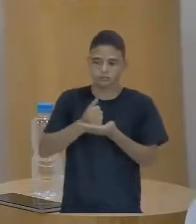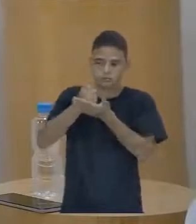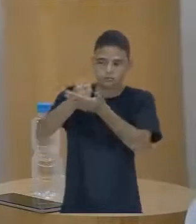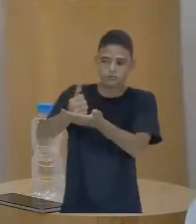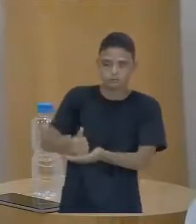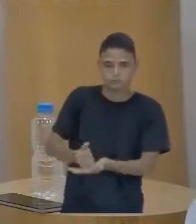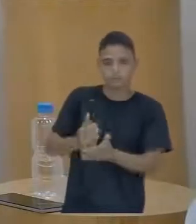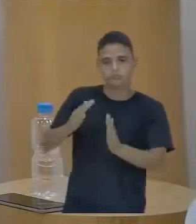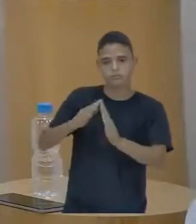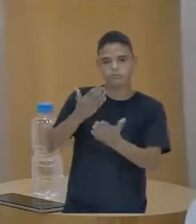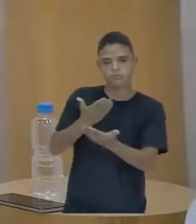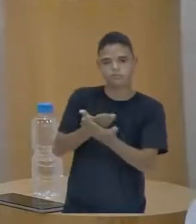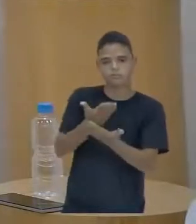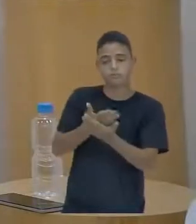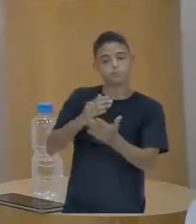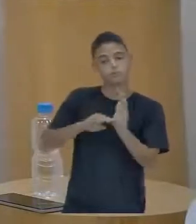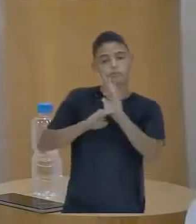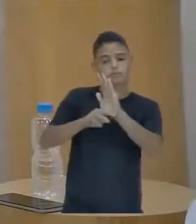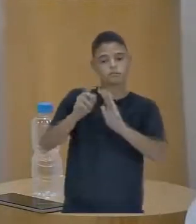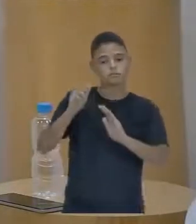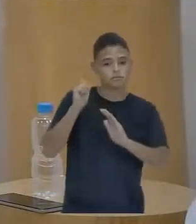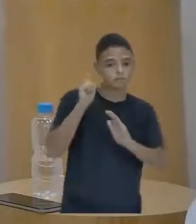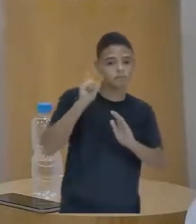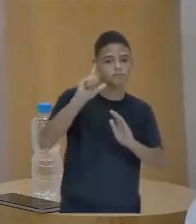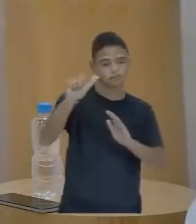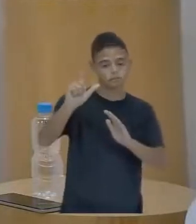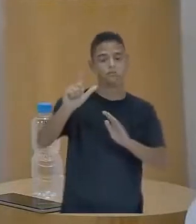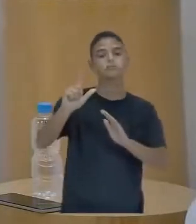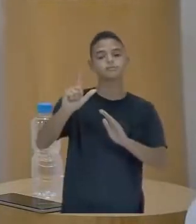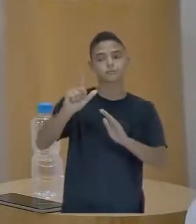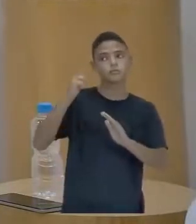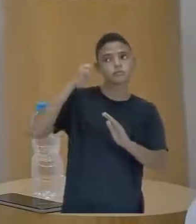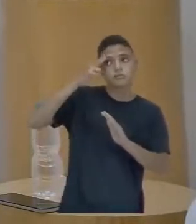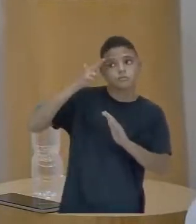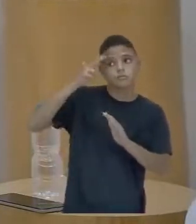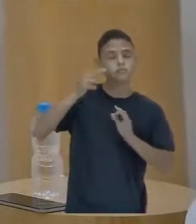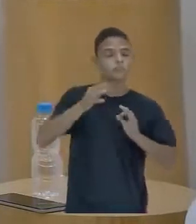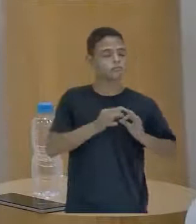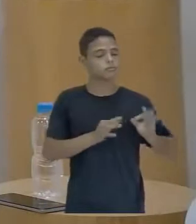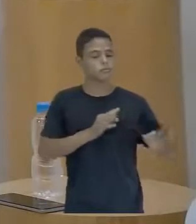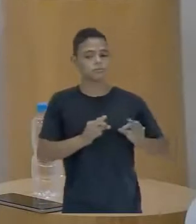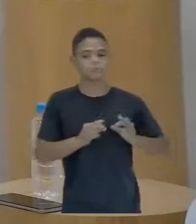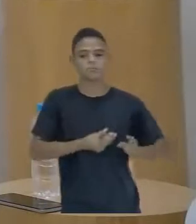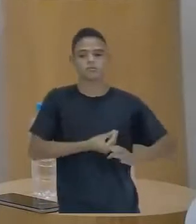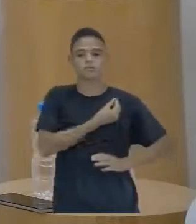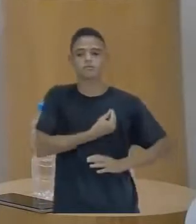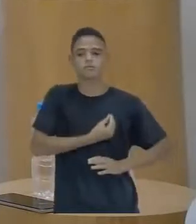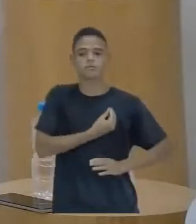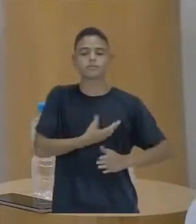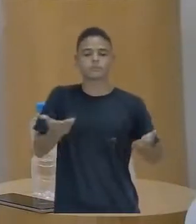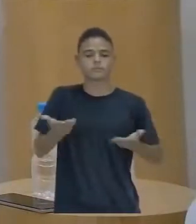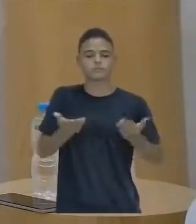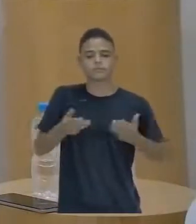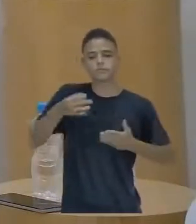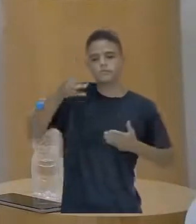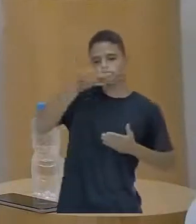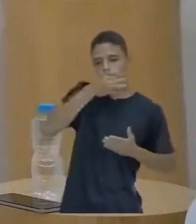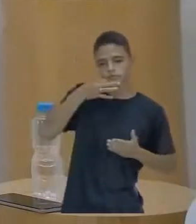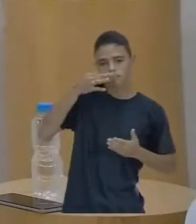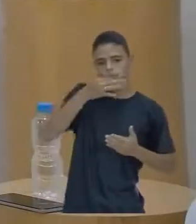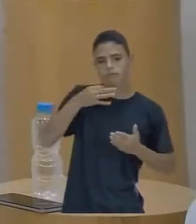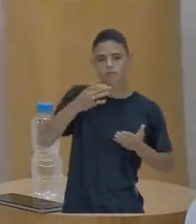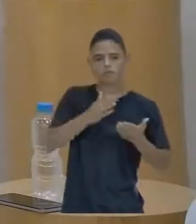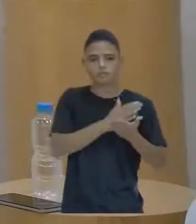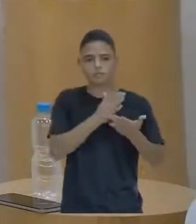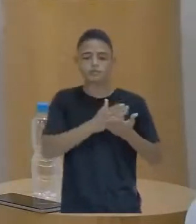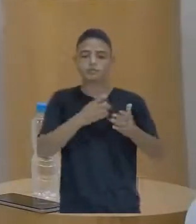você a conquistar os seus sonho, o seu projeto de vida. E hoje é muito importante porque vamos falar de artigo de opinião, mas olha, vamos falar